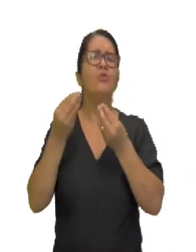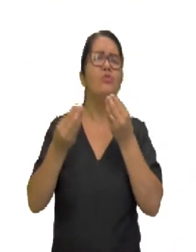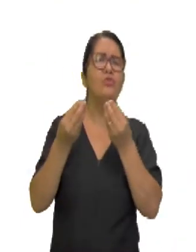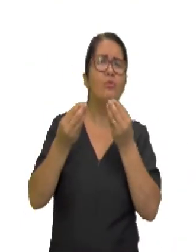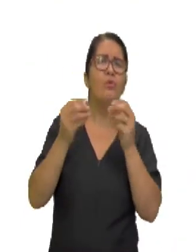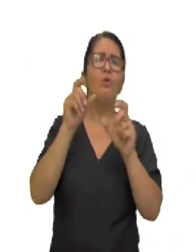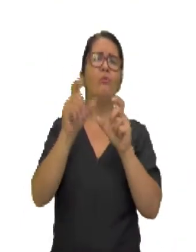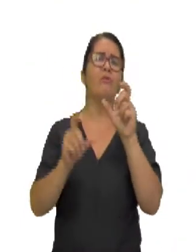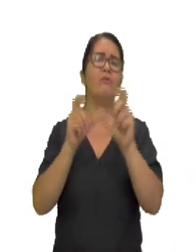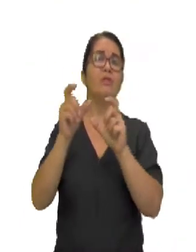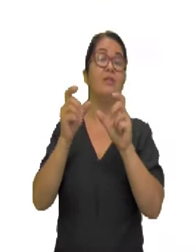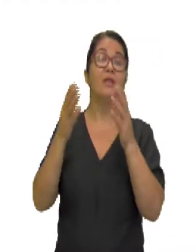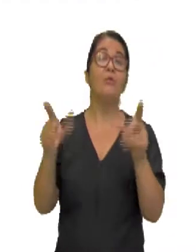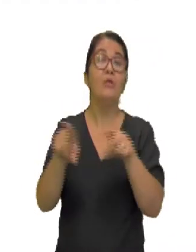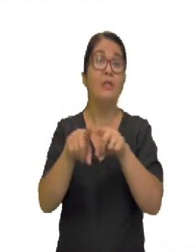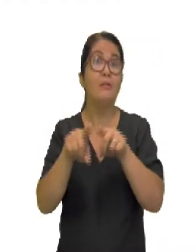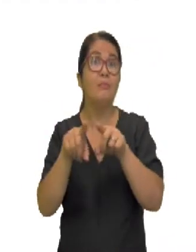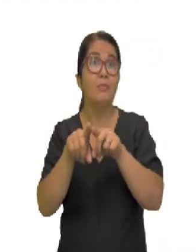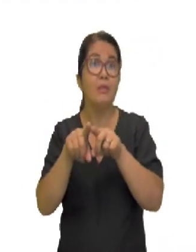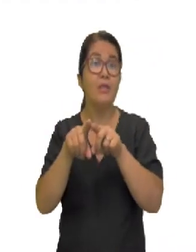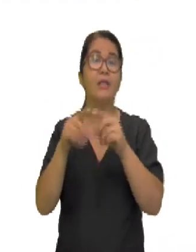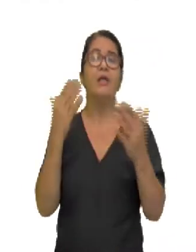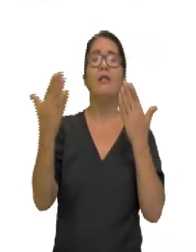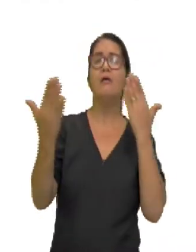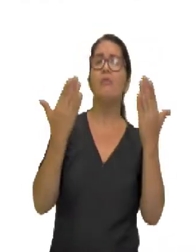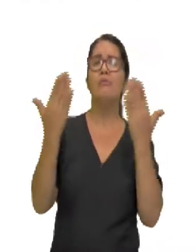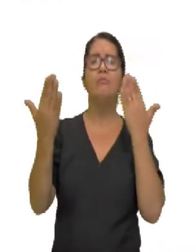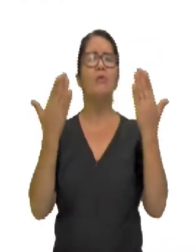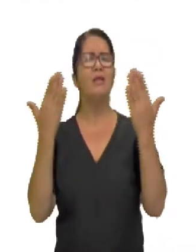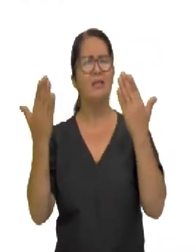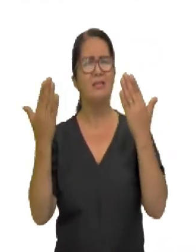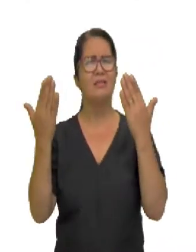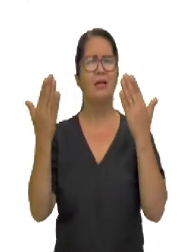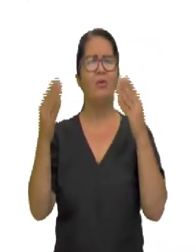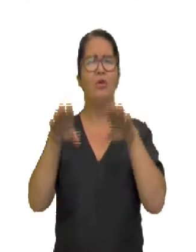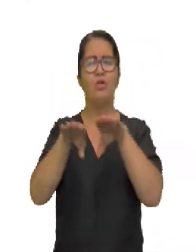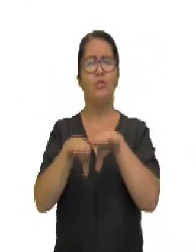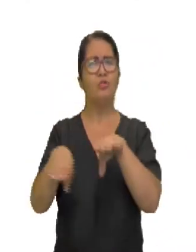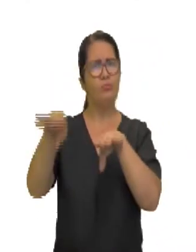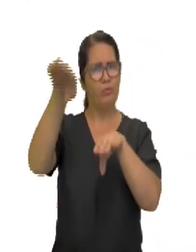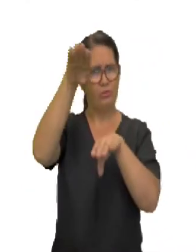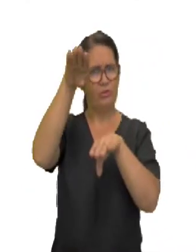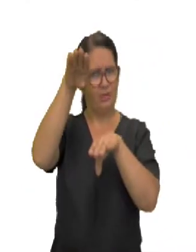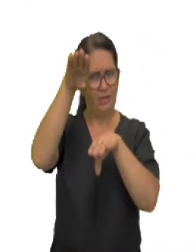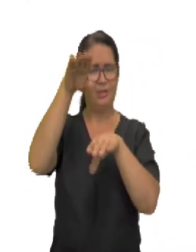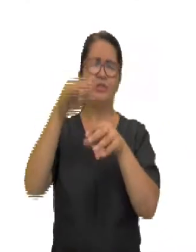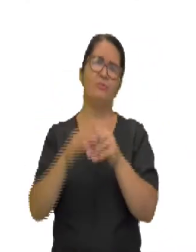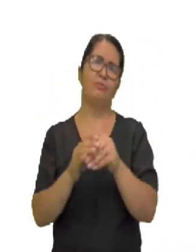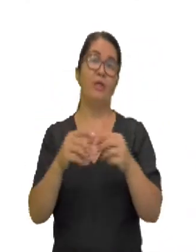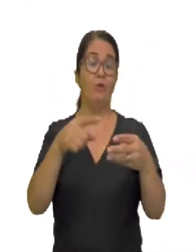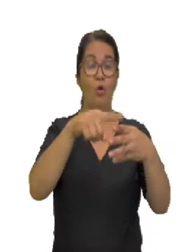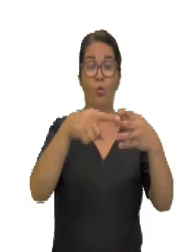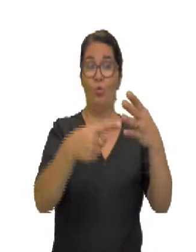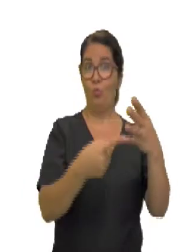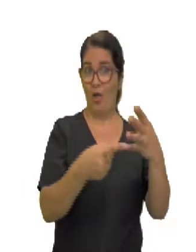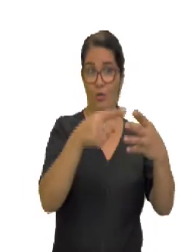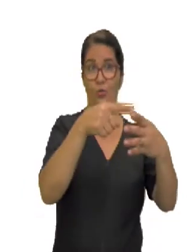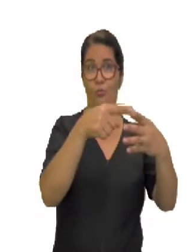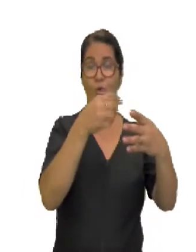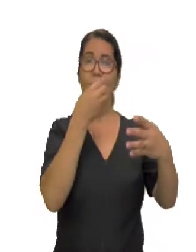de superioridade, no que se refere a 4 adjetivos, são eles